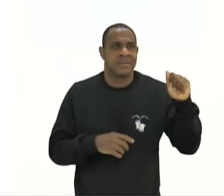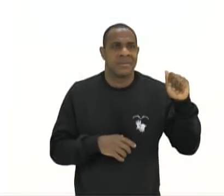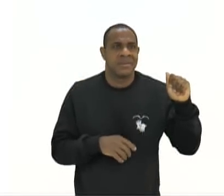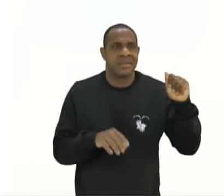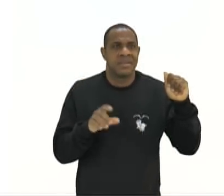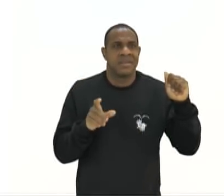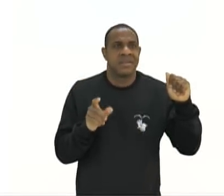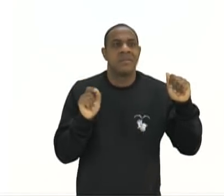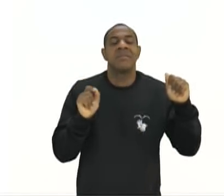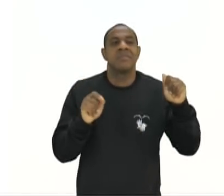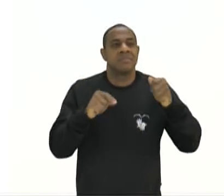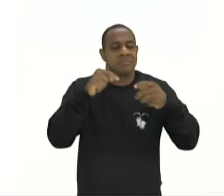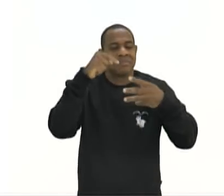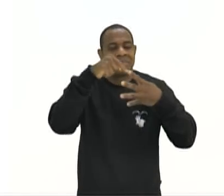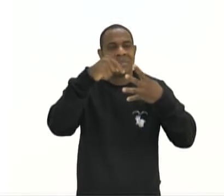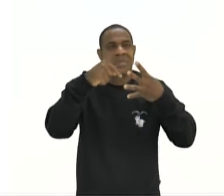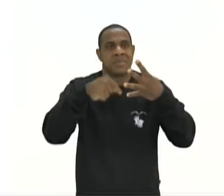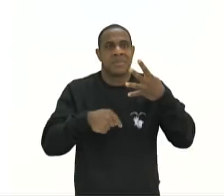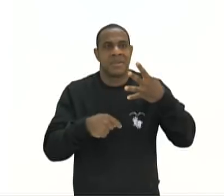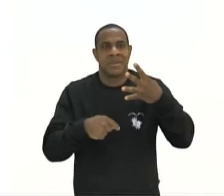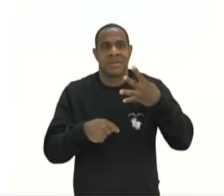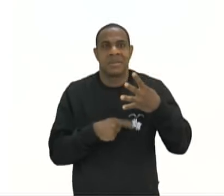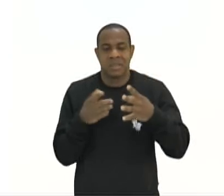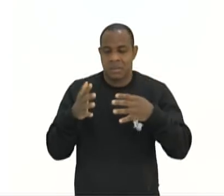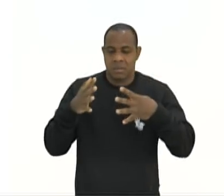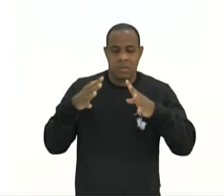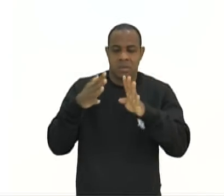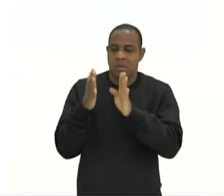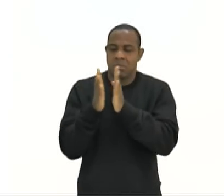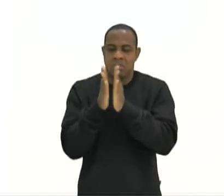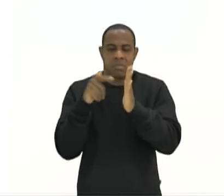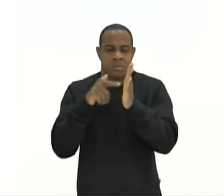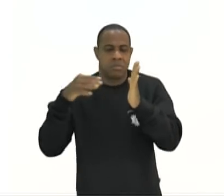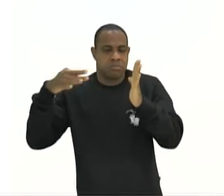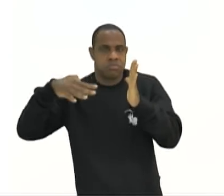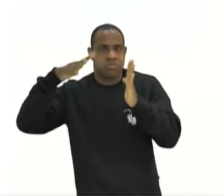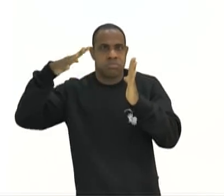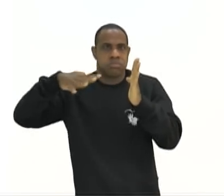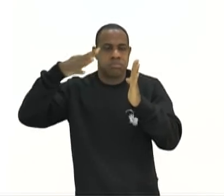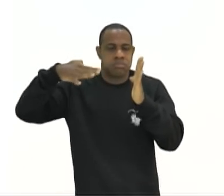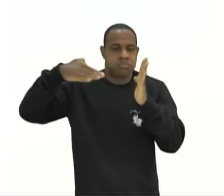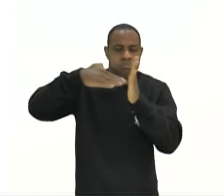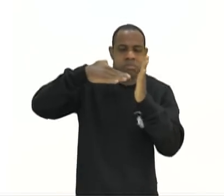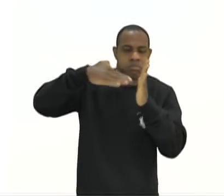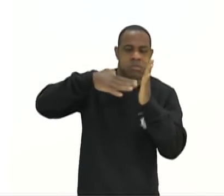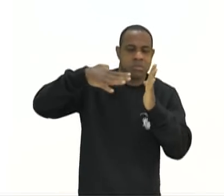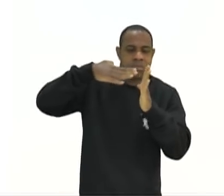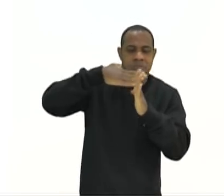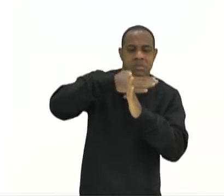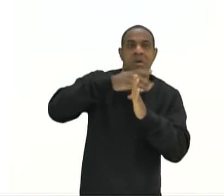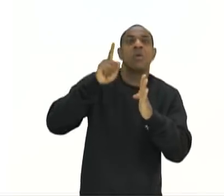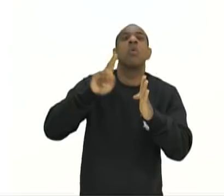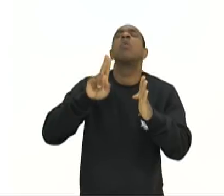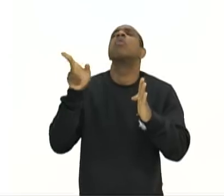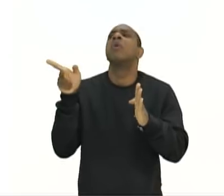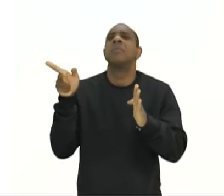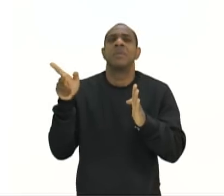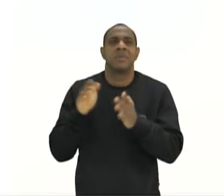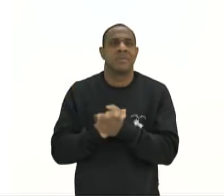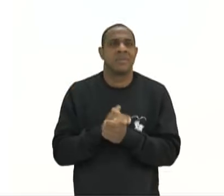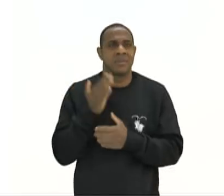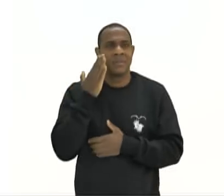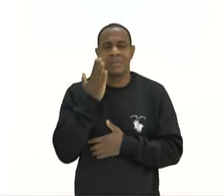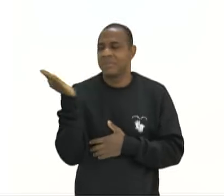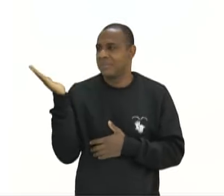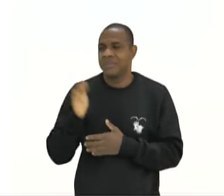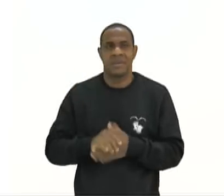E você vai ter que essa onda acaba transpassando por essa fenda. Qual que é o nome dessa situação? Vamos às opções.